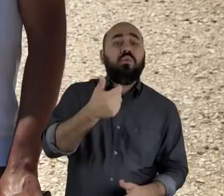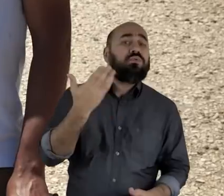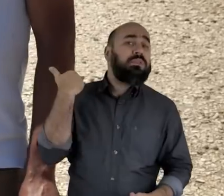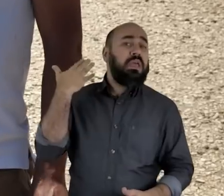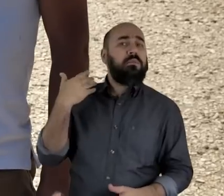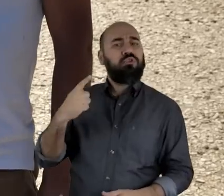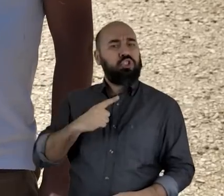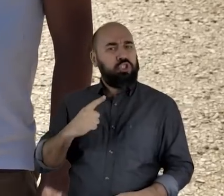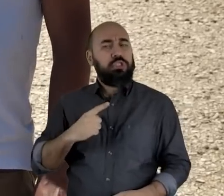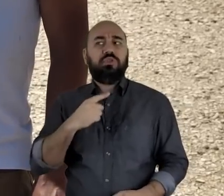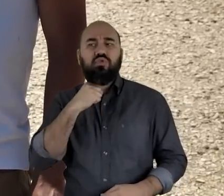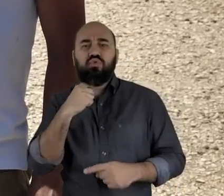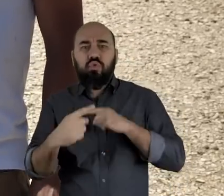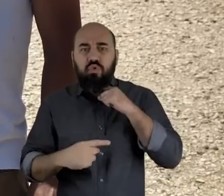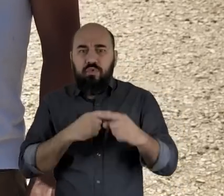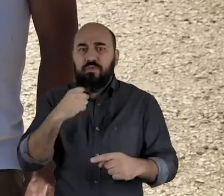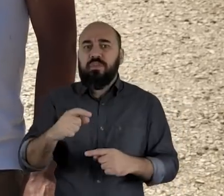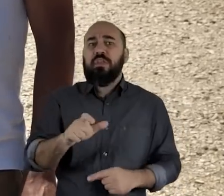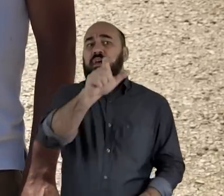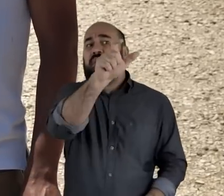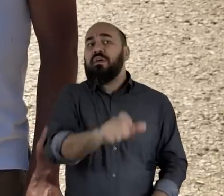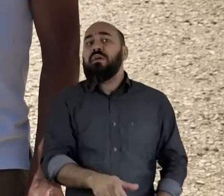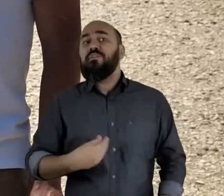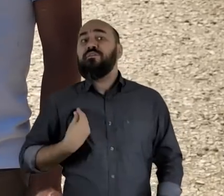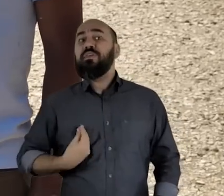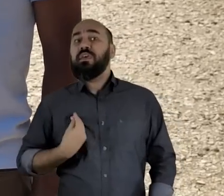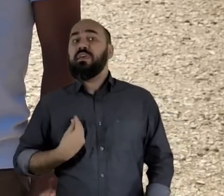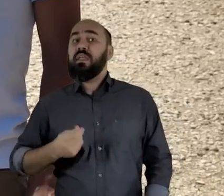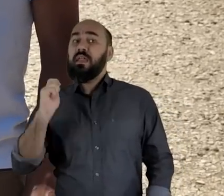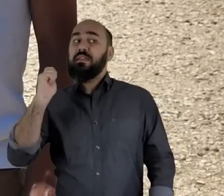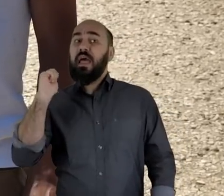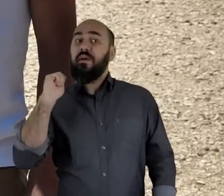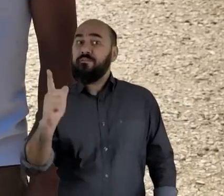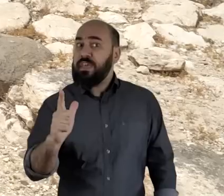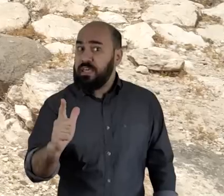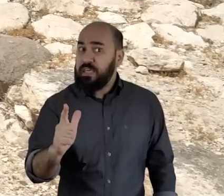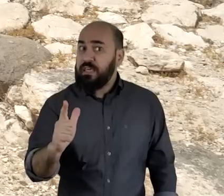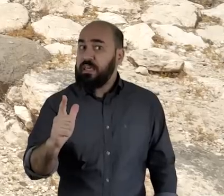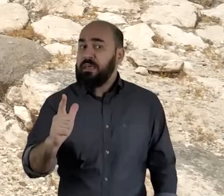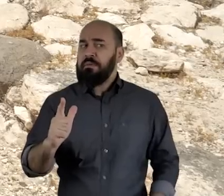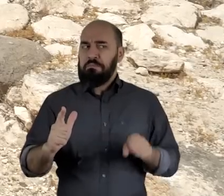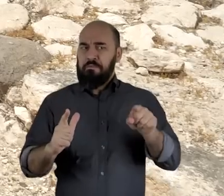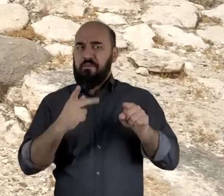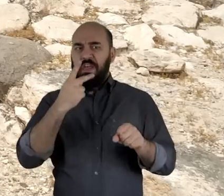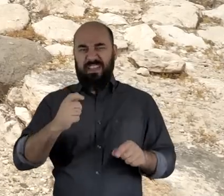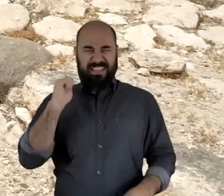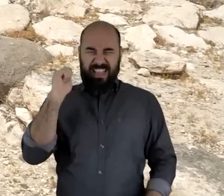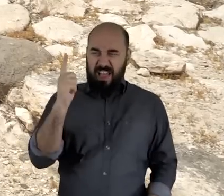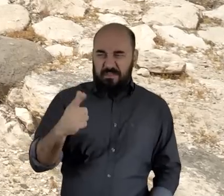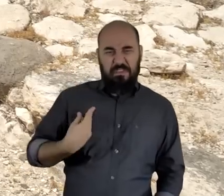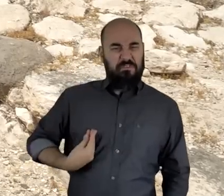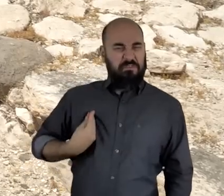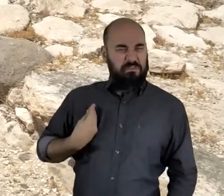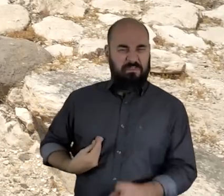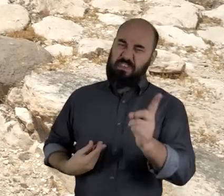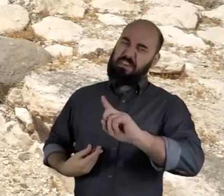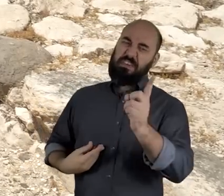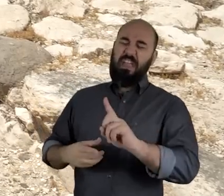atrás, havia uma forte dúvida quanto à existência histórica de Davi. Muitas pessoas diziam que Davi era um